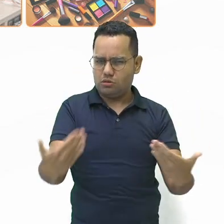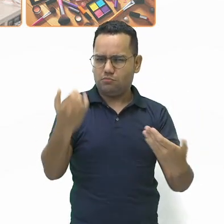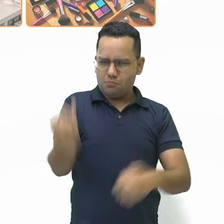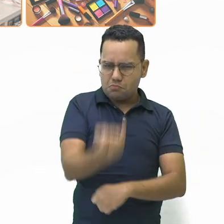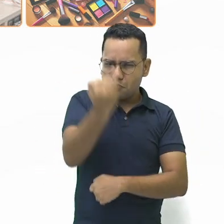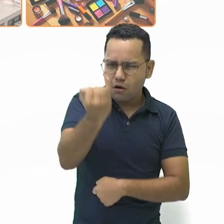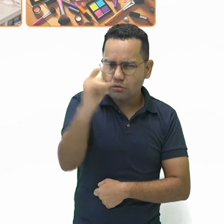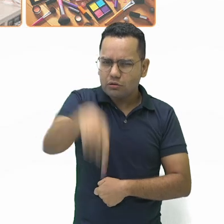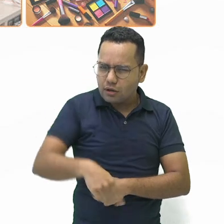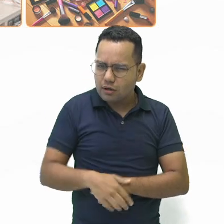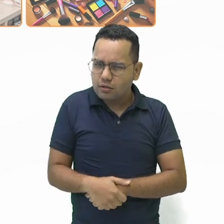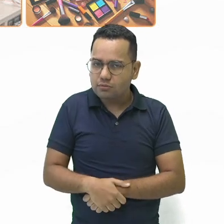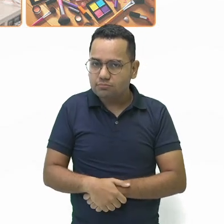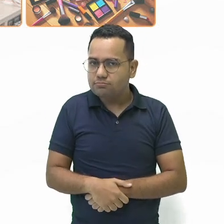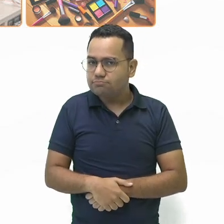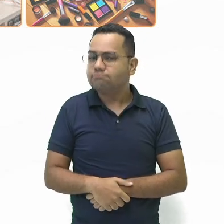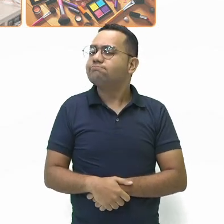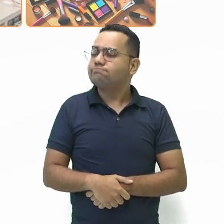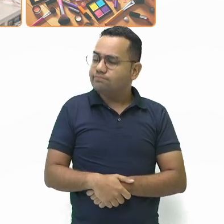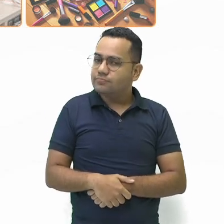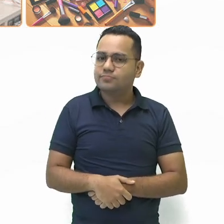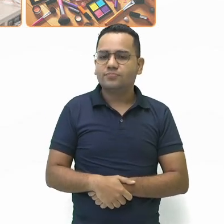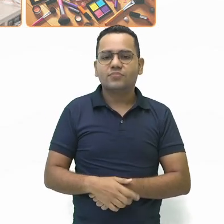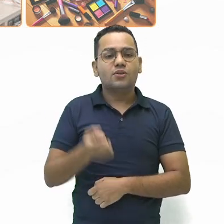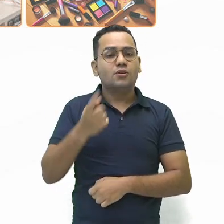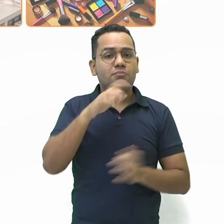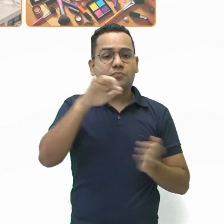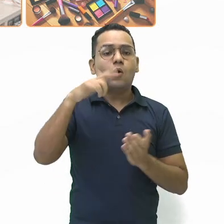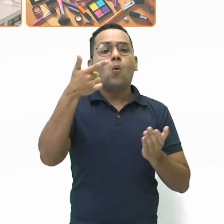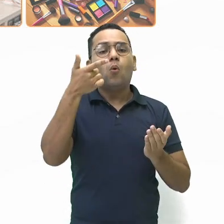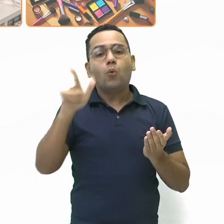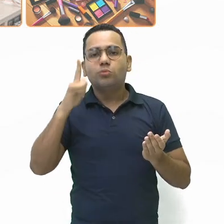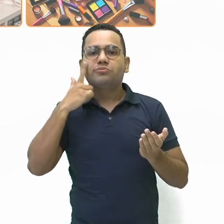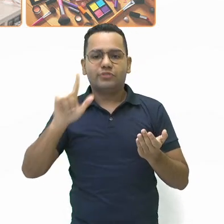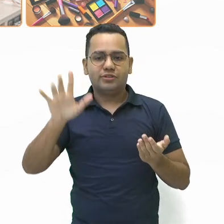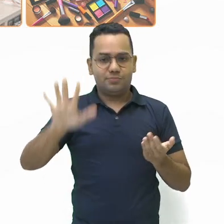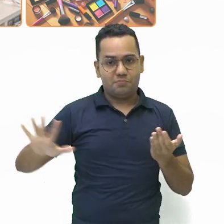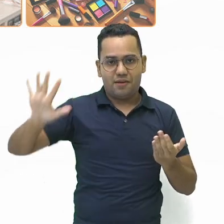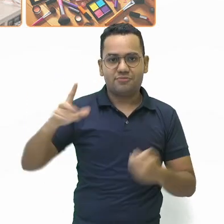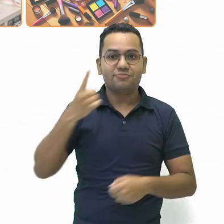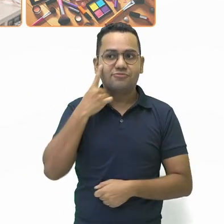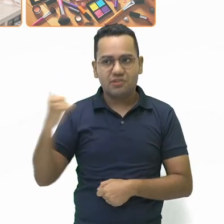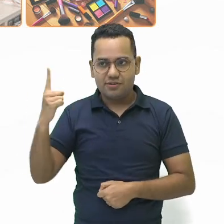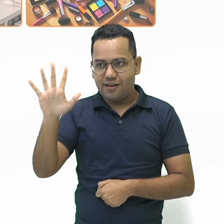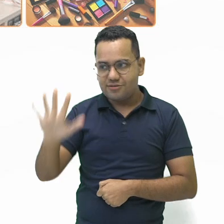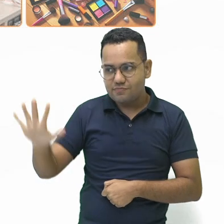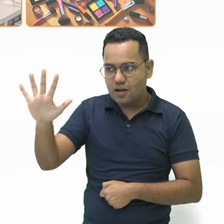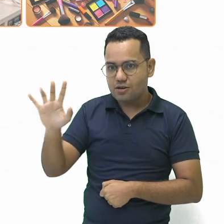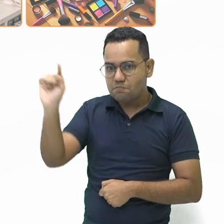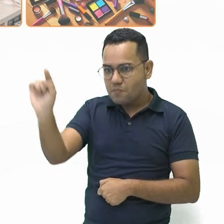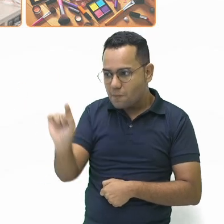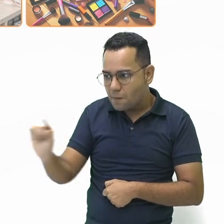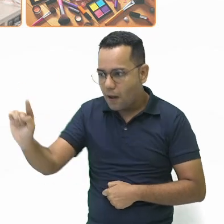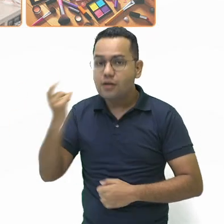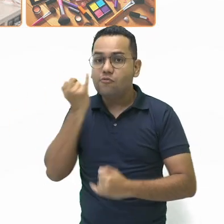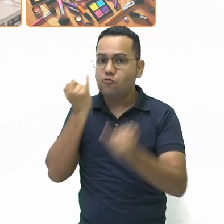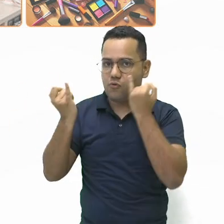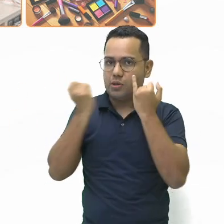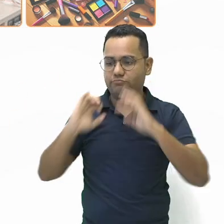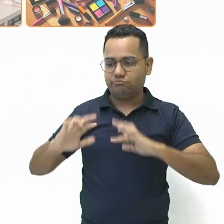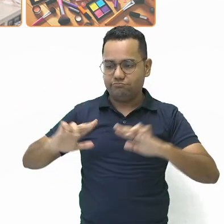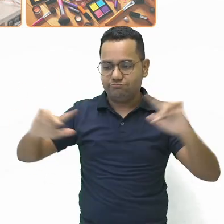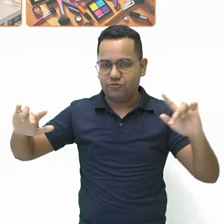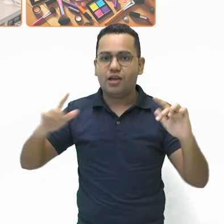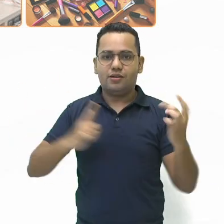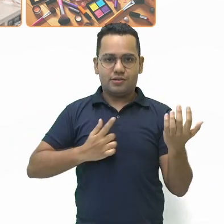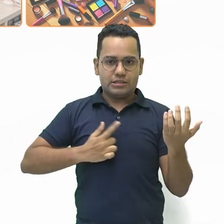importante, né? E a gente tem que saber, como a gente vai ver na próxima tela, e a gente está até vendo nessas imagens aí, né, alguns exemplos de